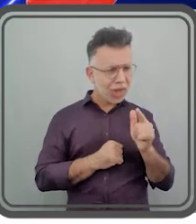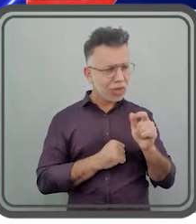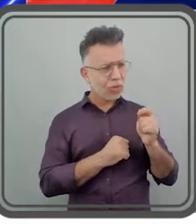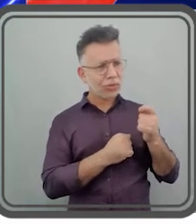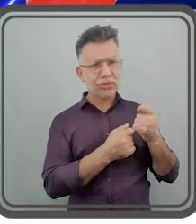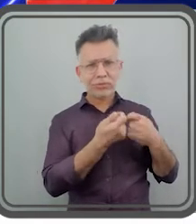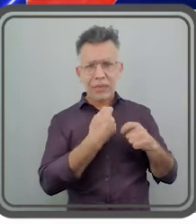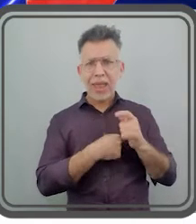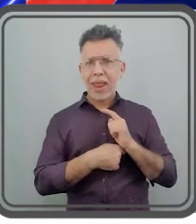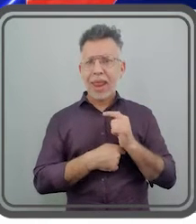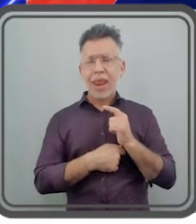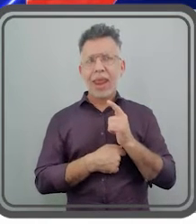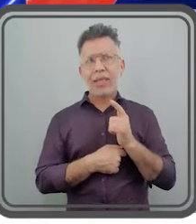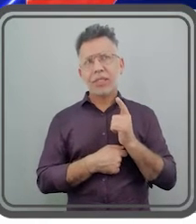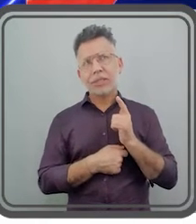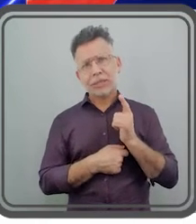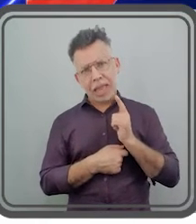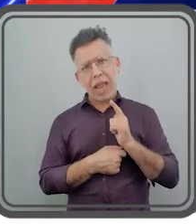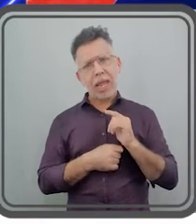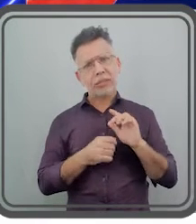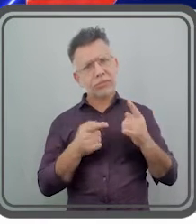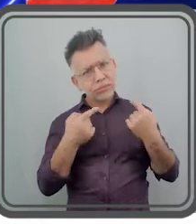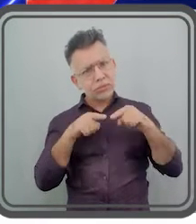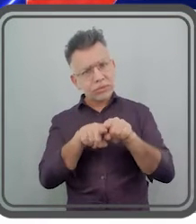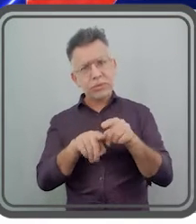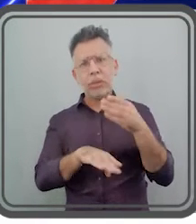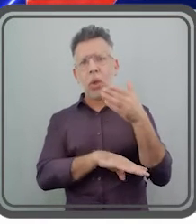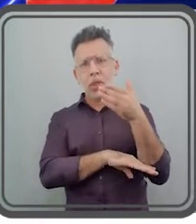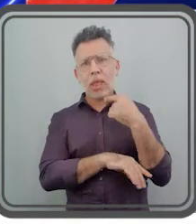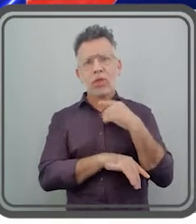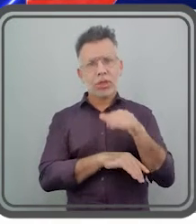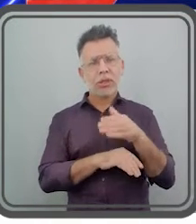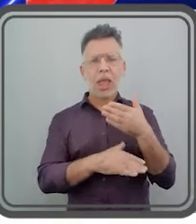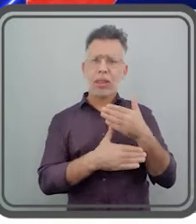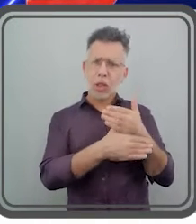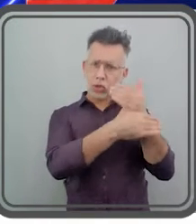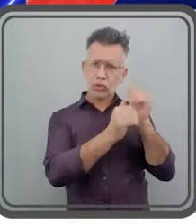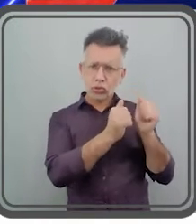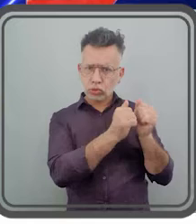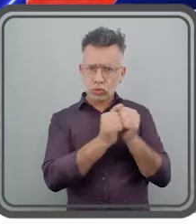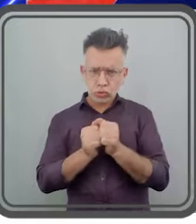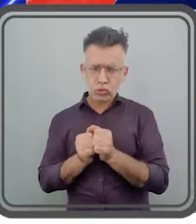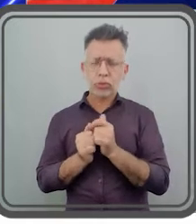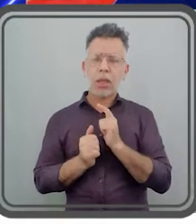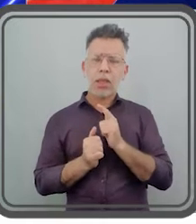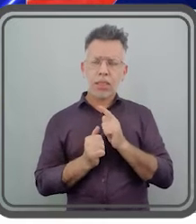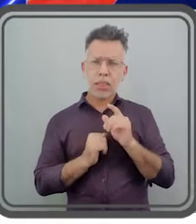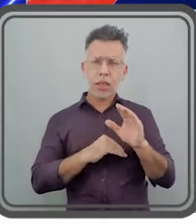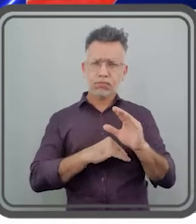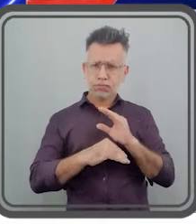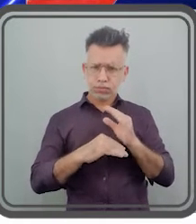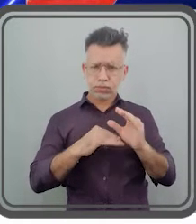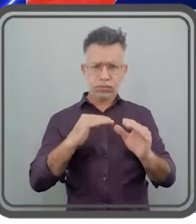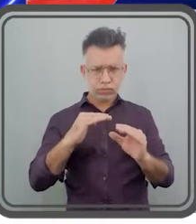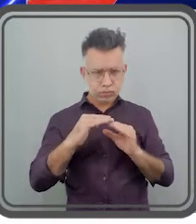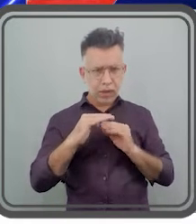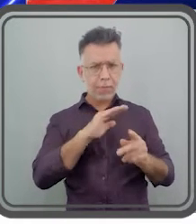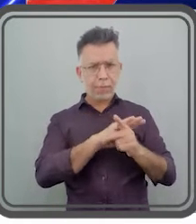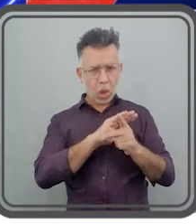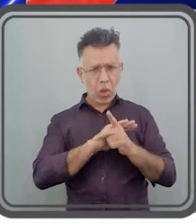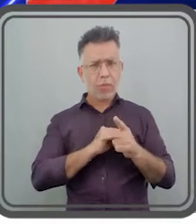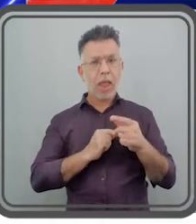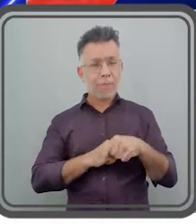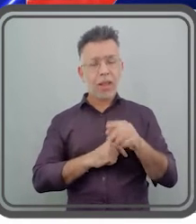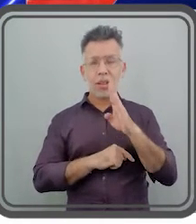mercados a a gente não tem tem as redes de hotéis que já tem tecnologia é embaixo para eles têm que tem capital para desenvolver tecnologias próprias